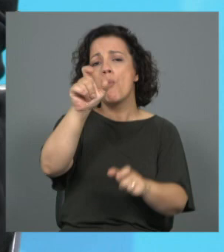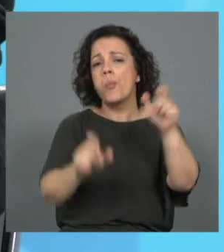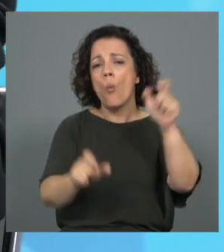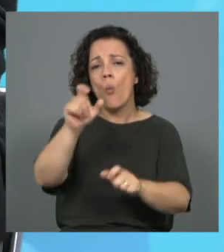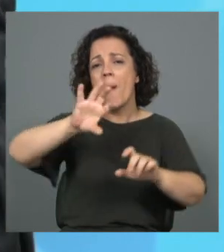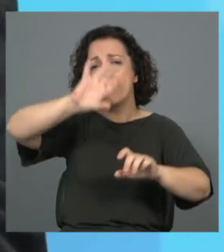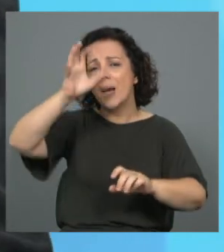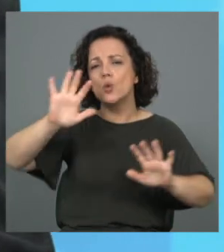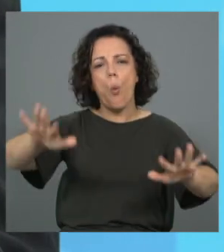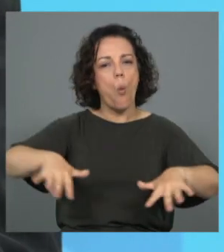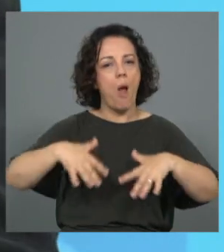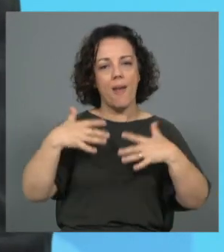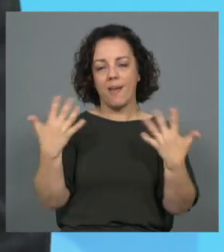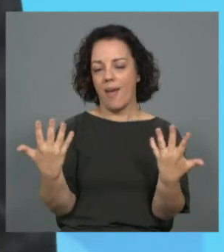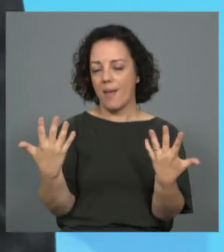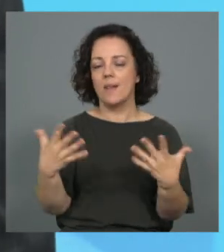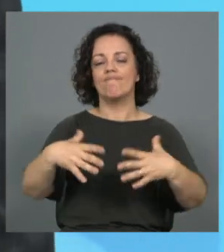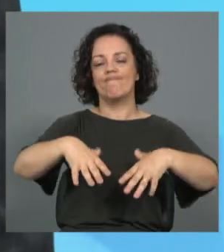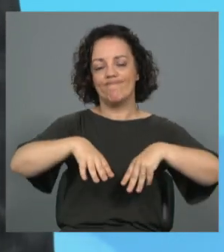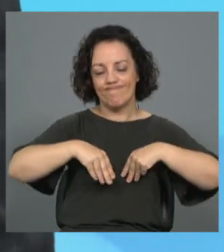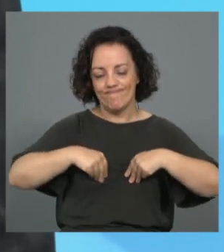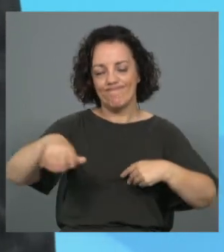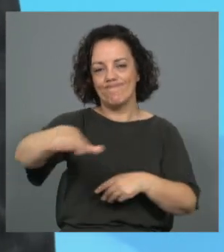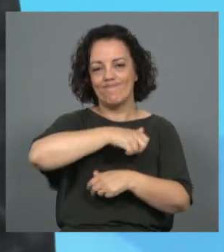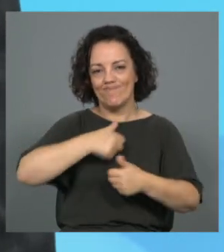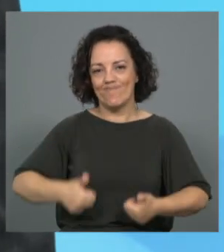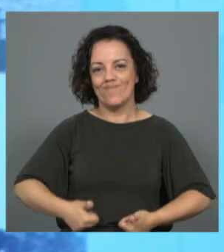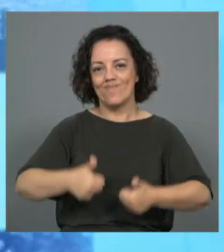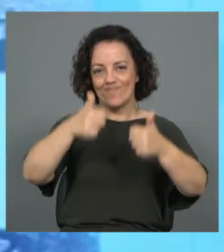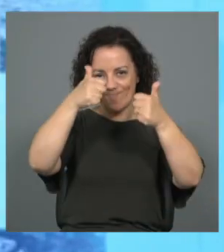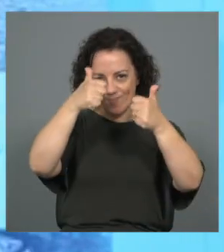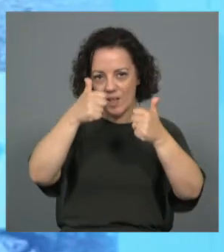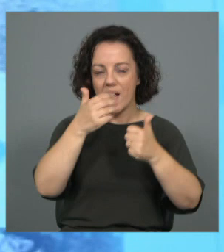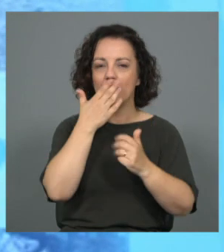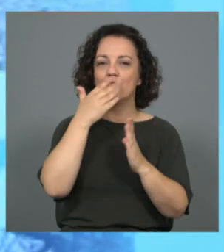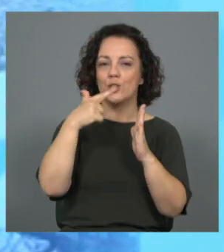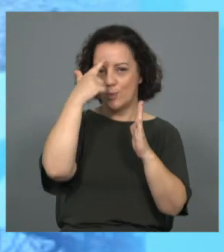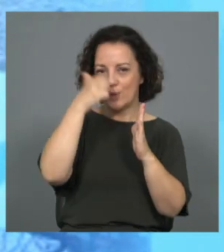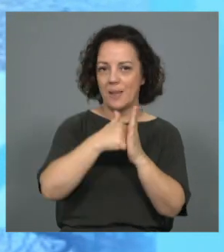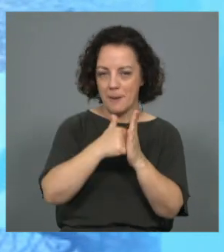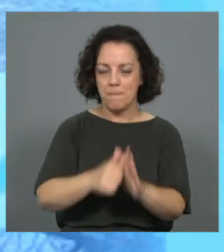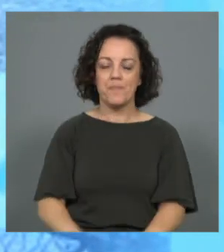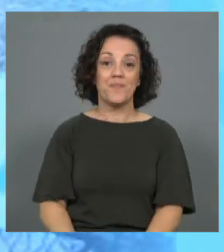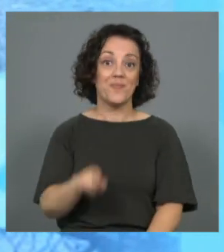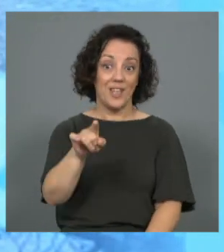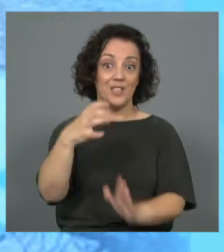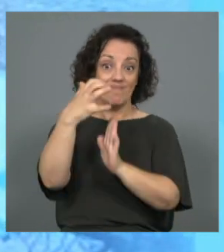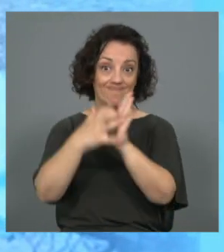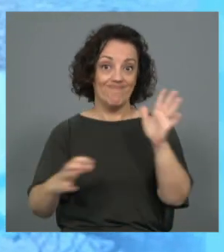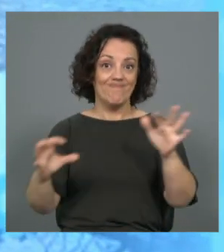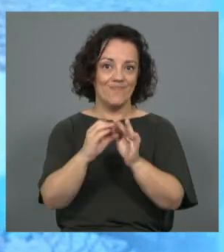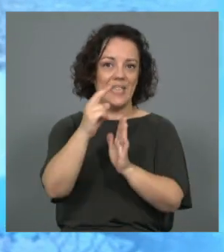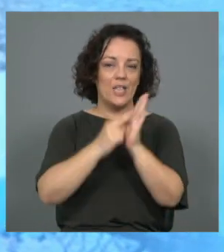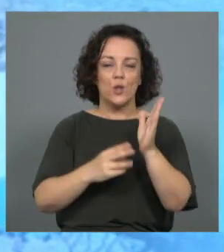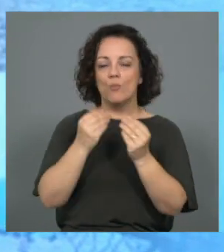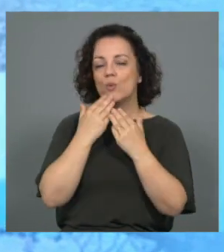são acolhidos na Jerusalém Celeste. E esse é o desafio que emerge precisamente destas leituras, que agradeço muito o Padre Armindo Vaz